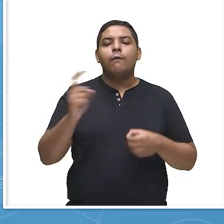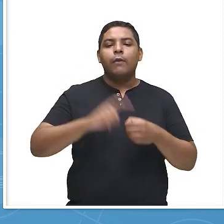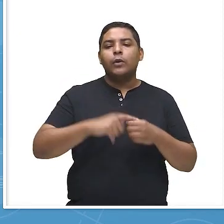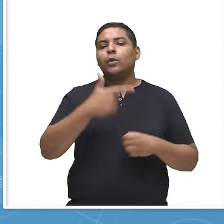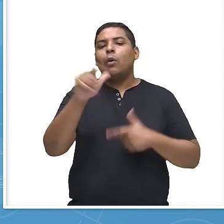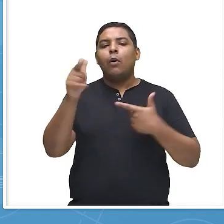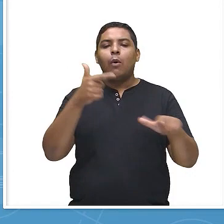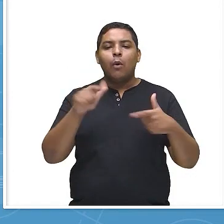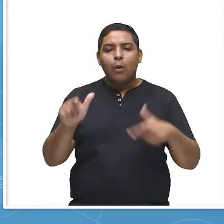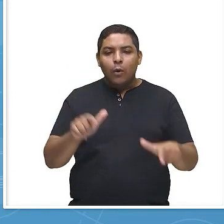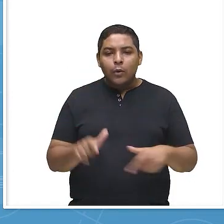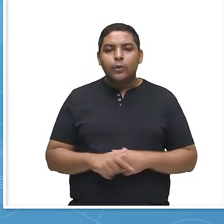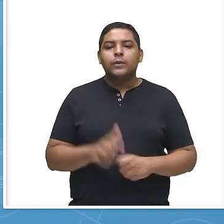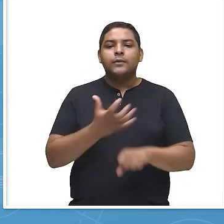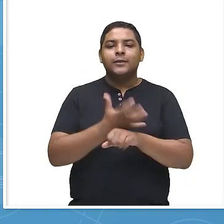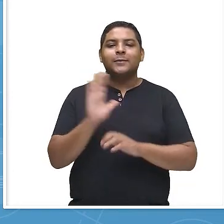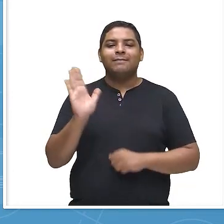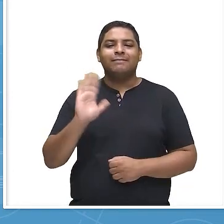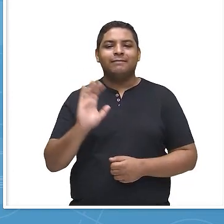disciplinas de outros componentes. Tchau!